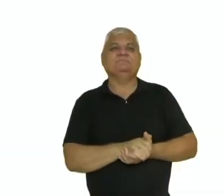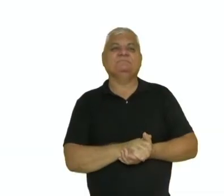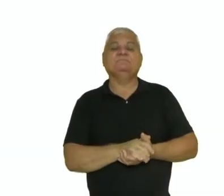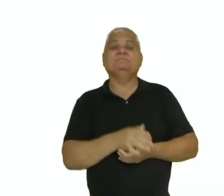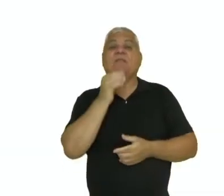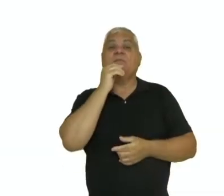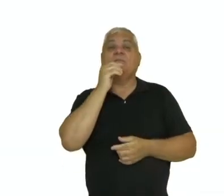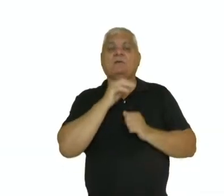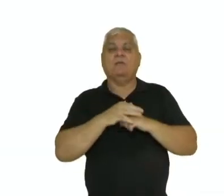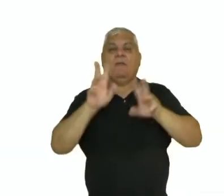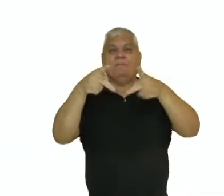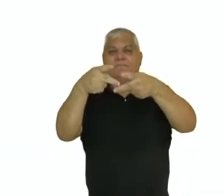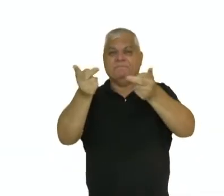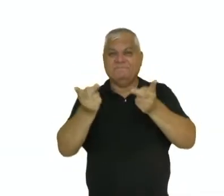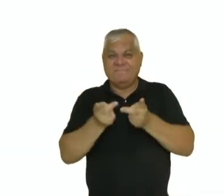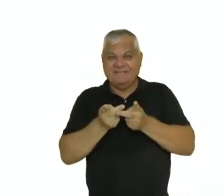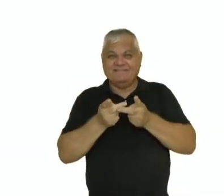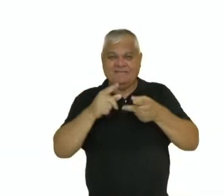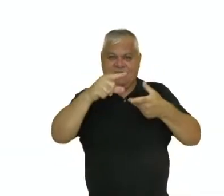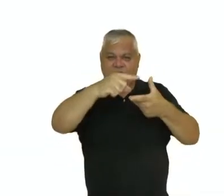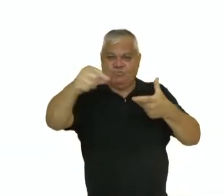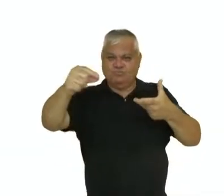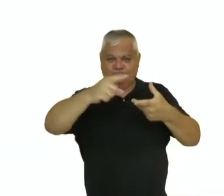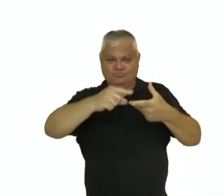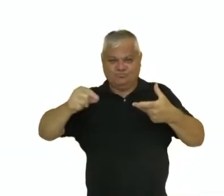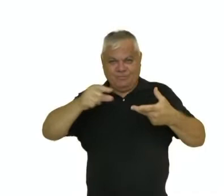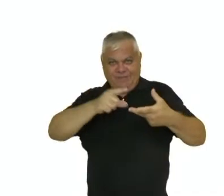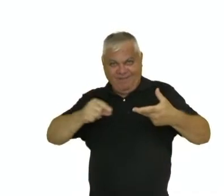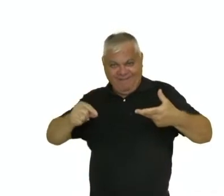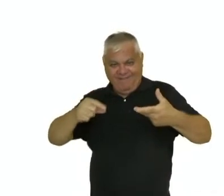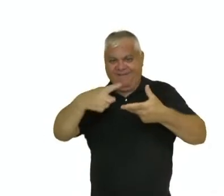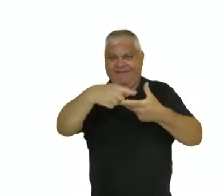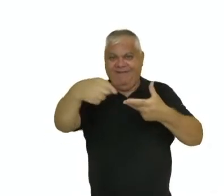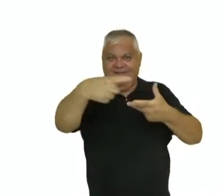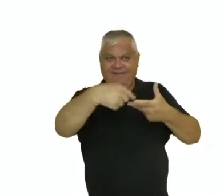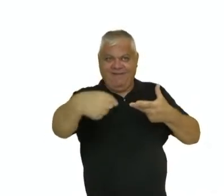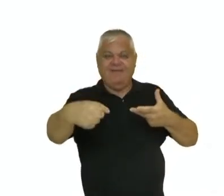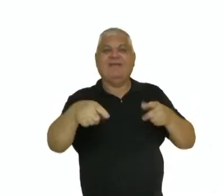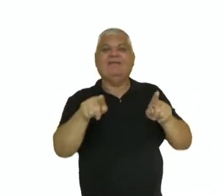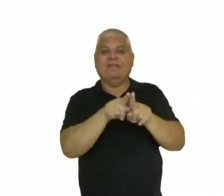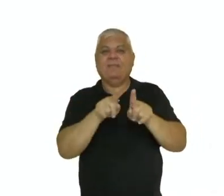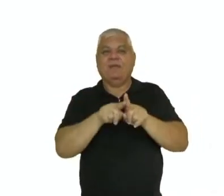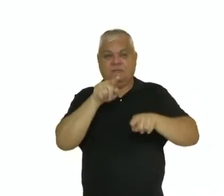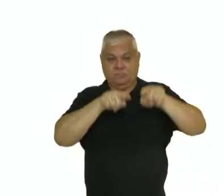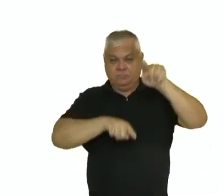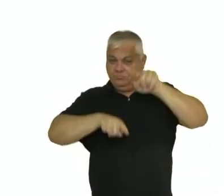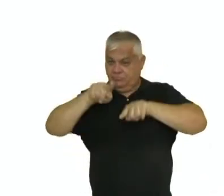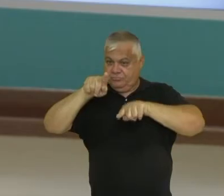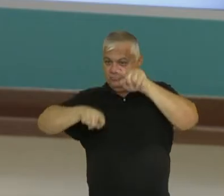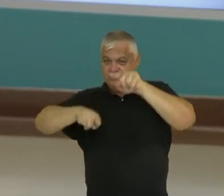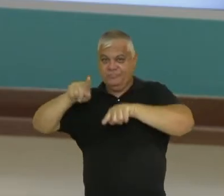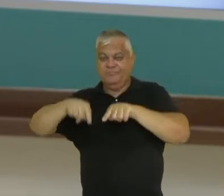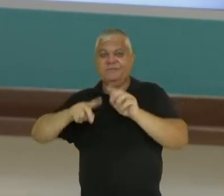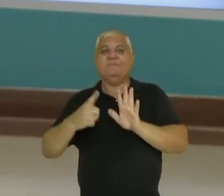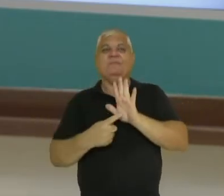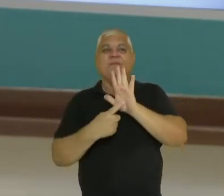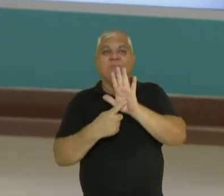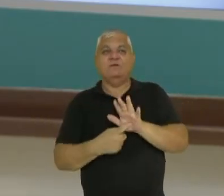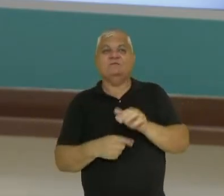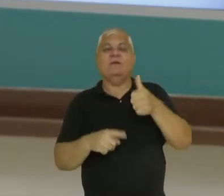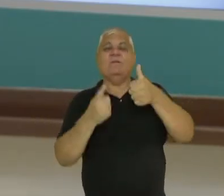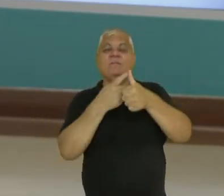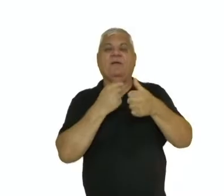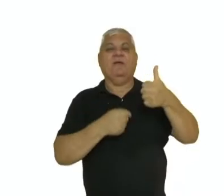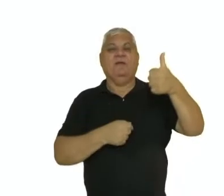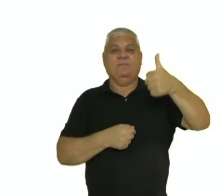de pizza ou de setor é adequado para estatísticas e porcentagens. Então, por exemplo, aqui a gente está mostrando, né, primeiro,